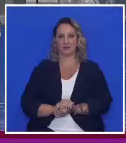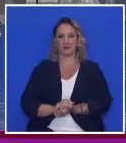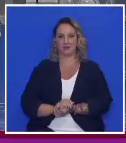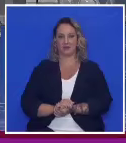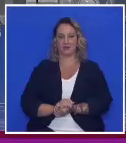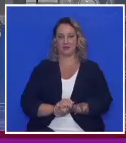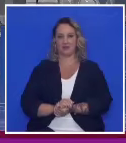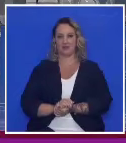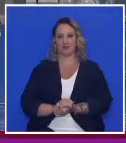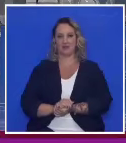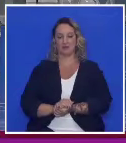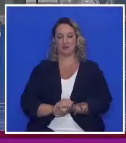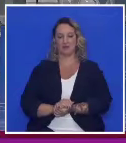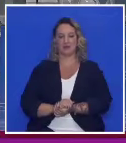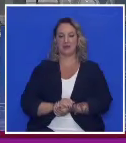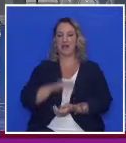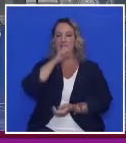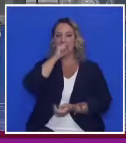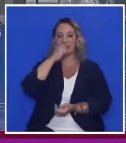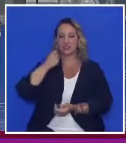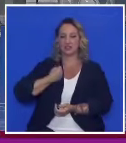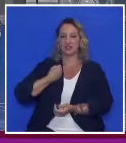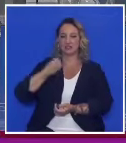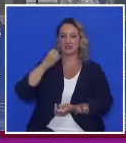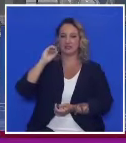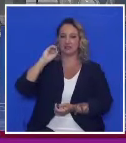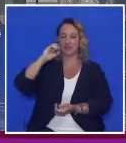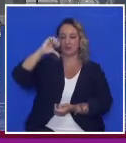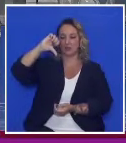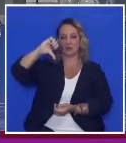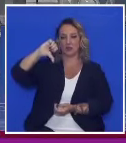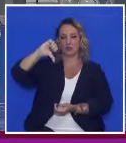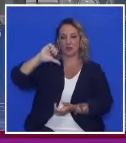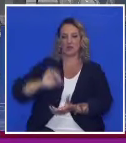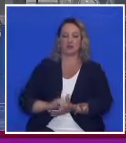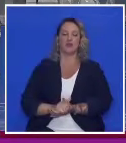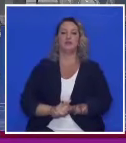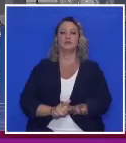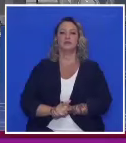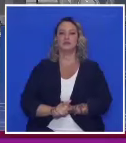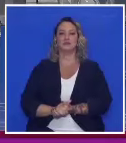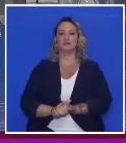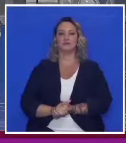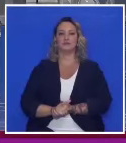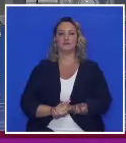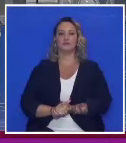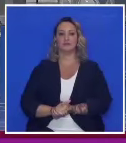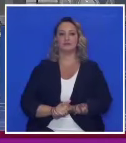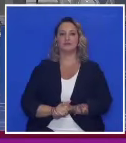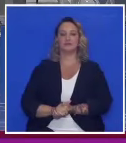Bola laranja 09. Laranja 09.